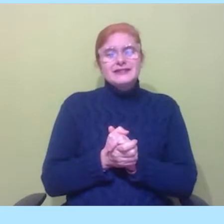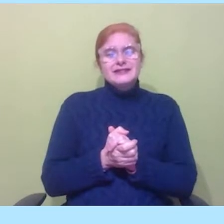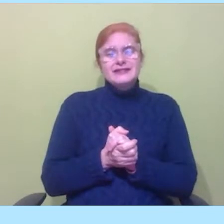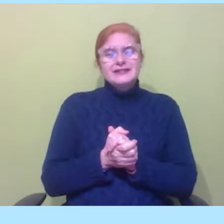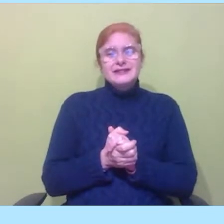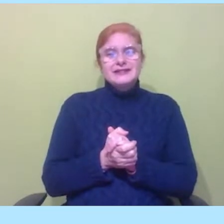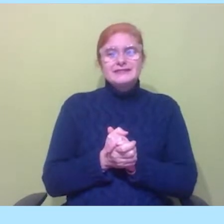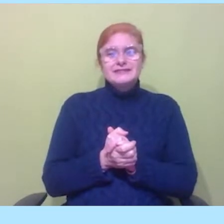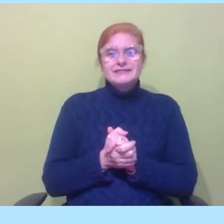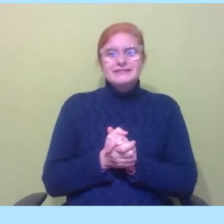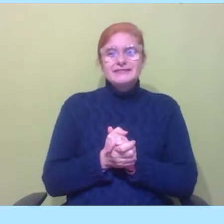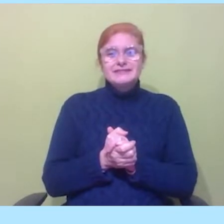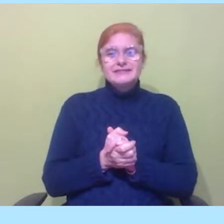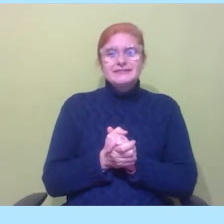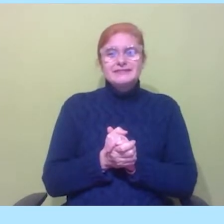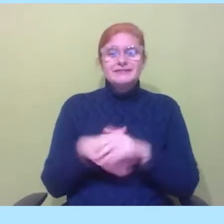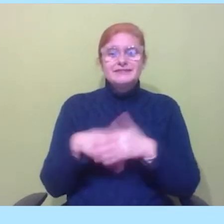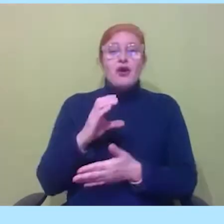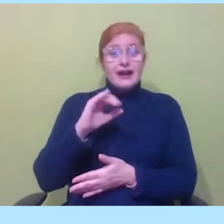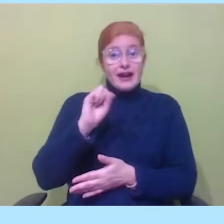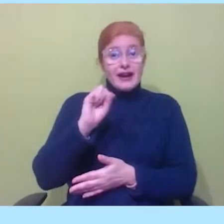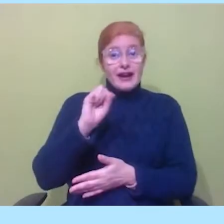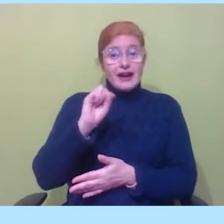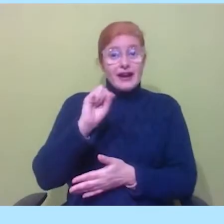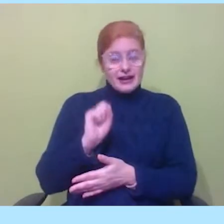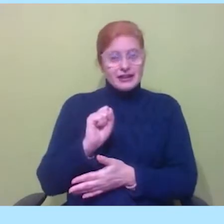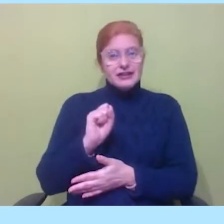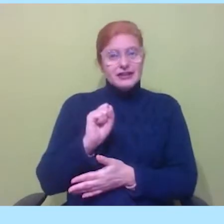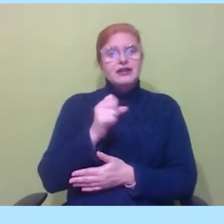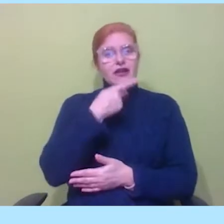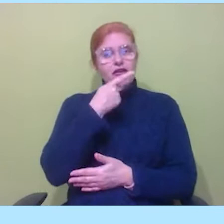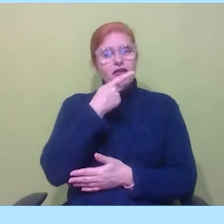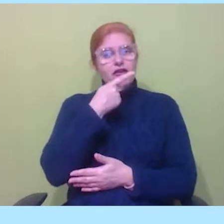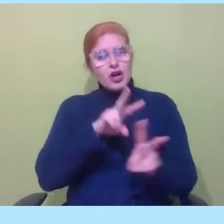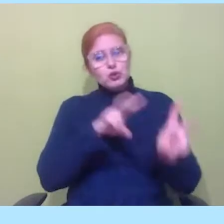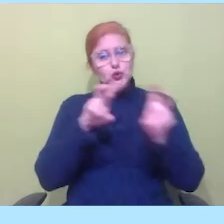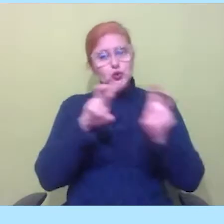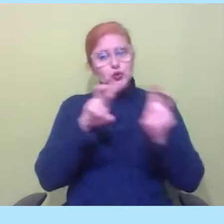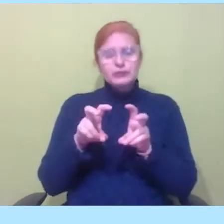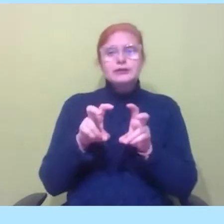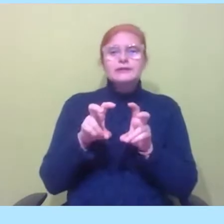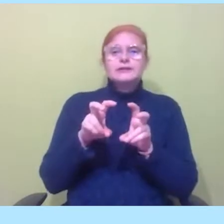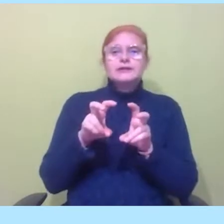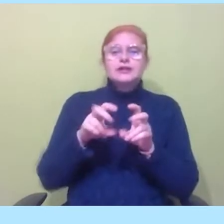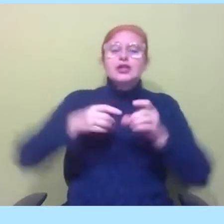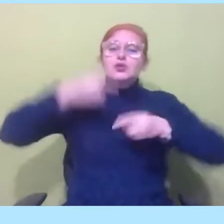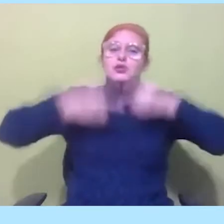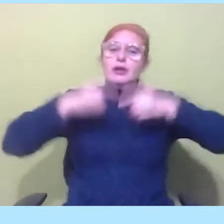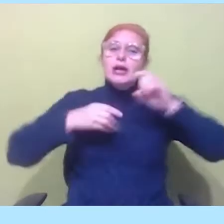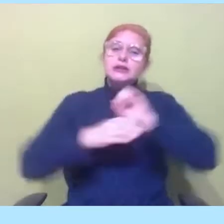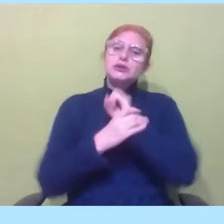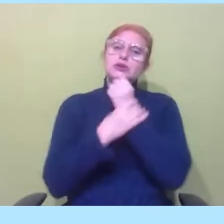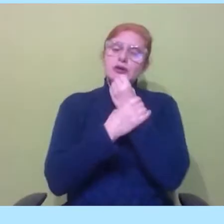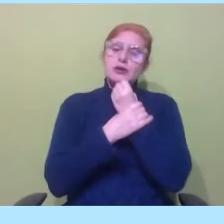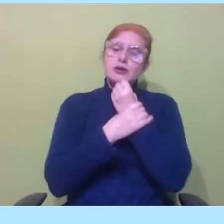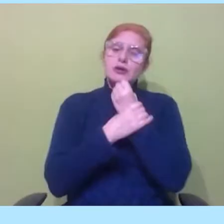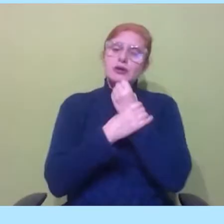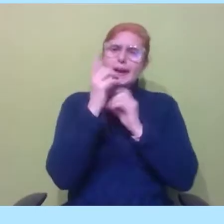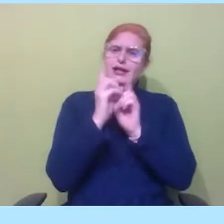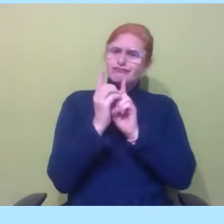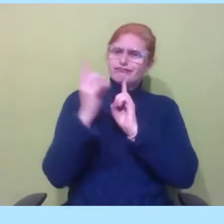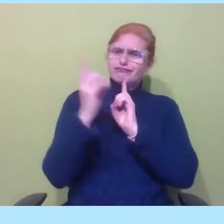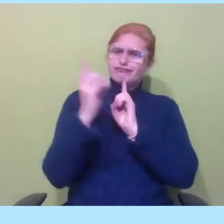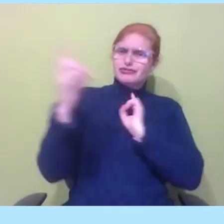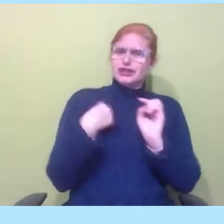o fato do debate da segurança parecer muito distante da gente, né? Por ele ter esse discurso